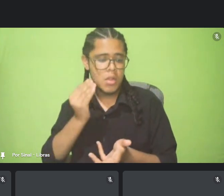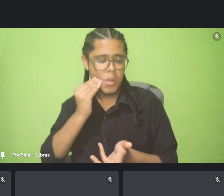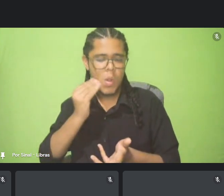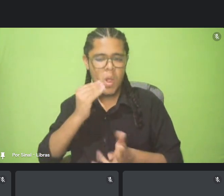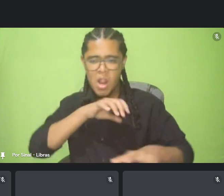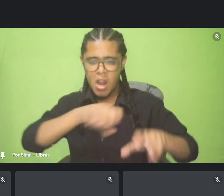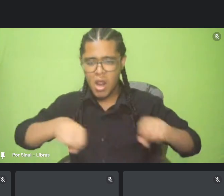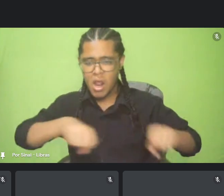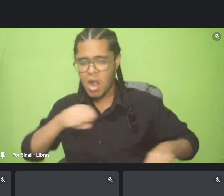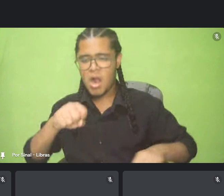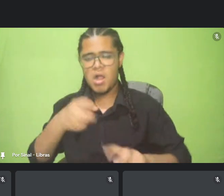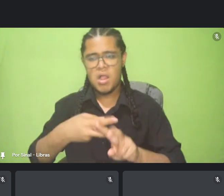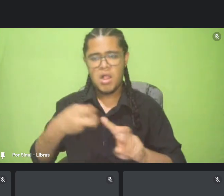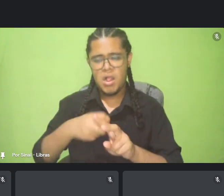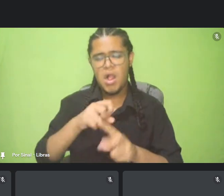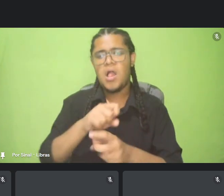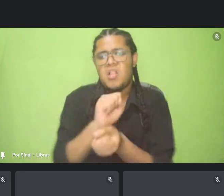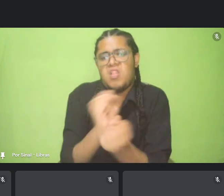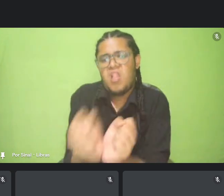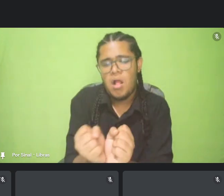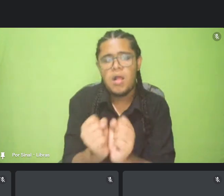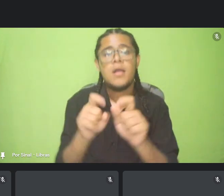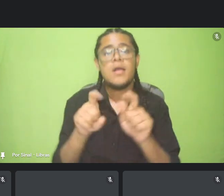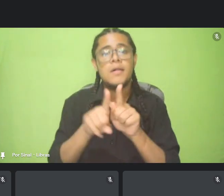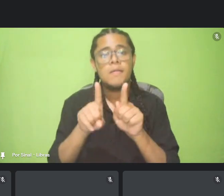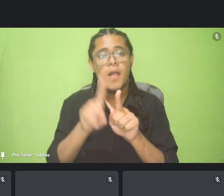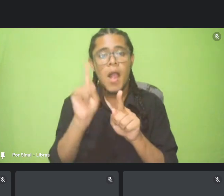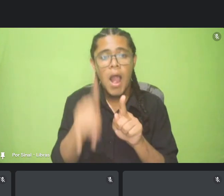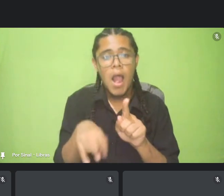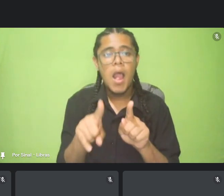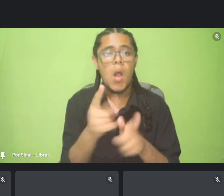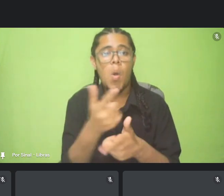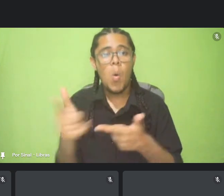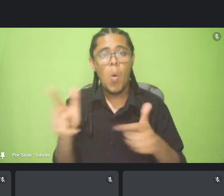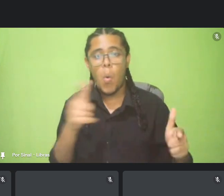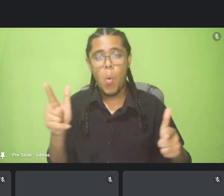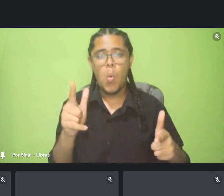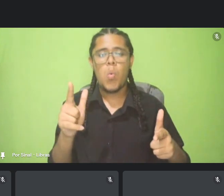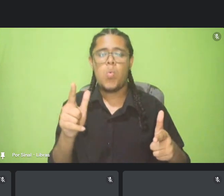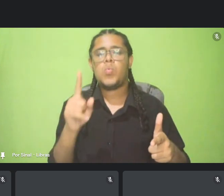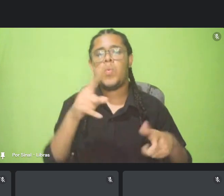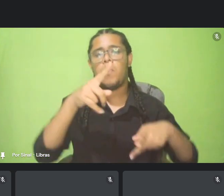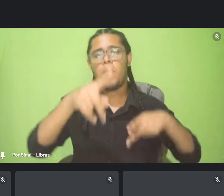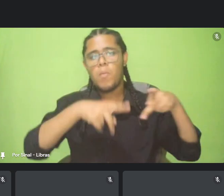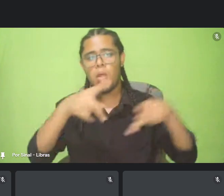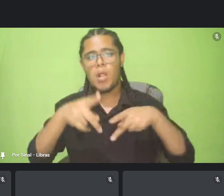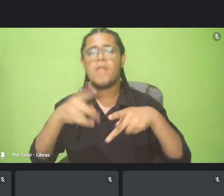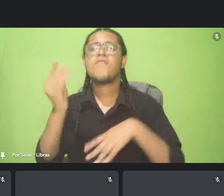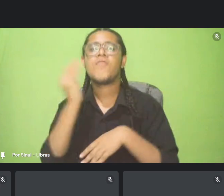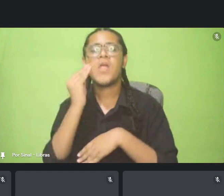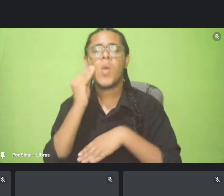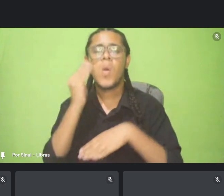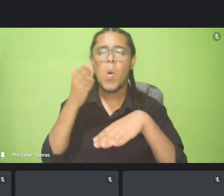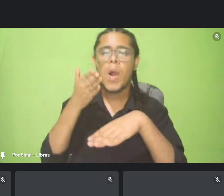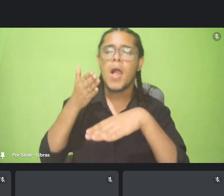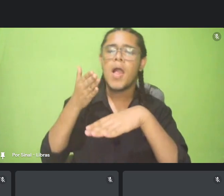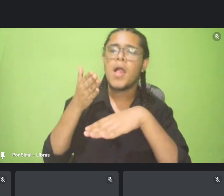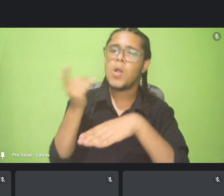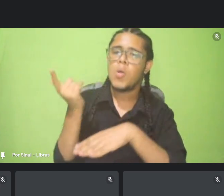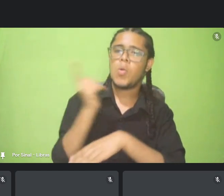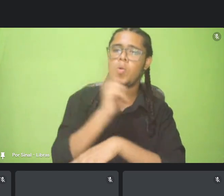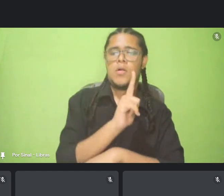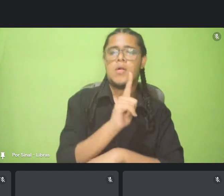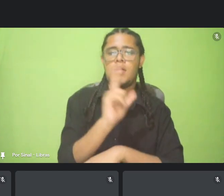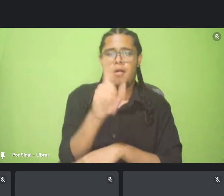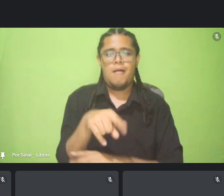outros povos foram buscar a lei em mar. Falo da África, da população negra, que eram livres em